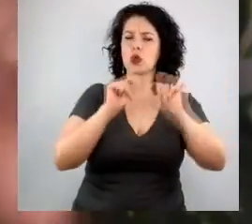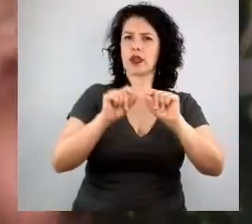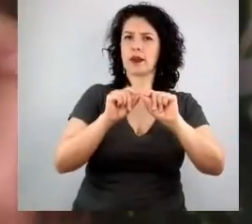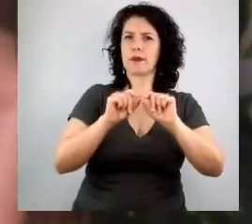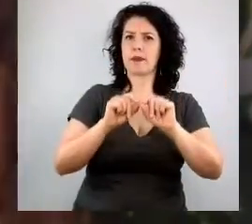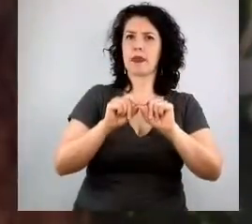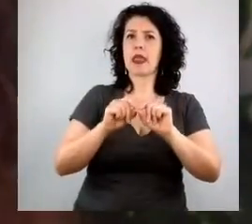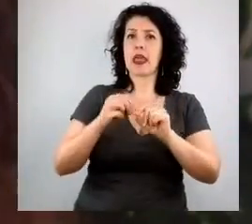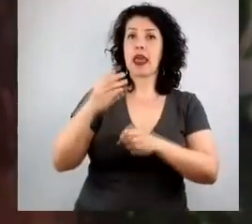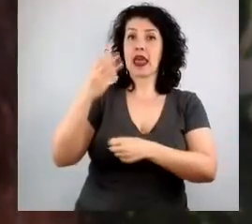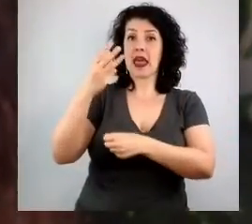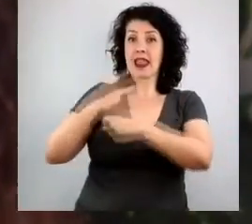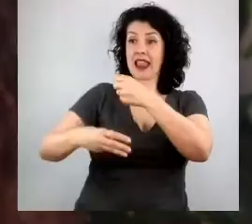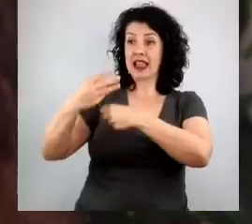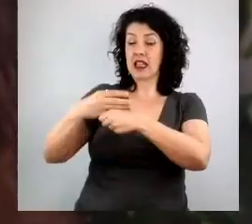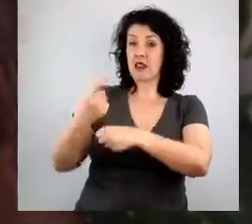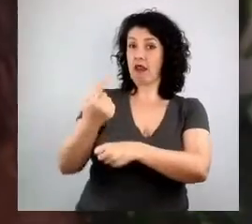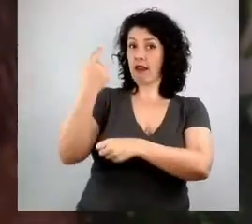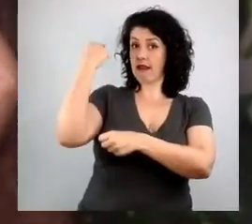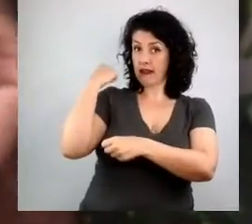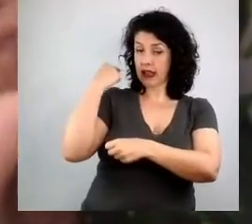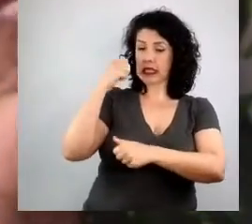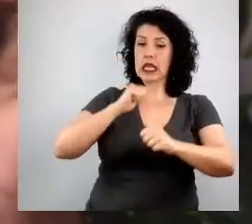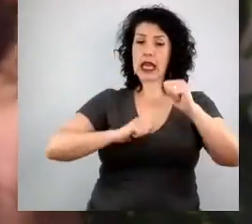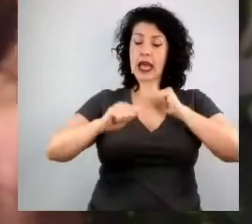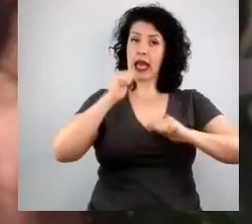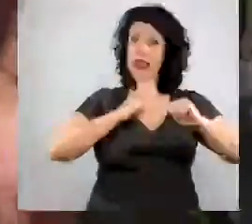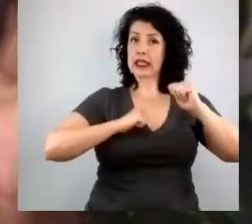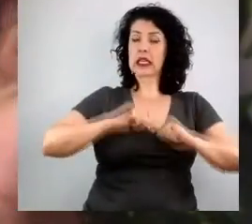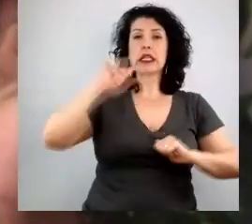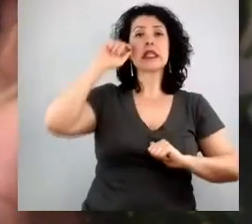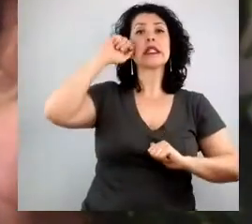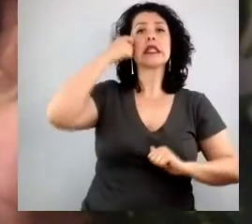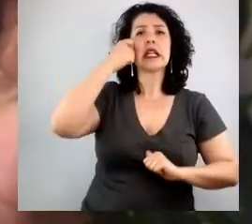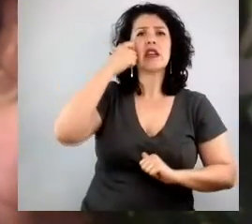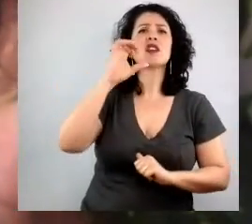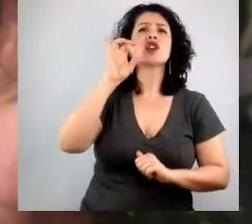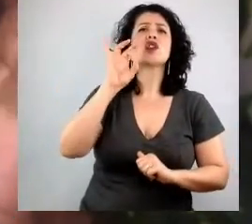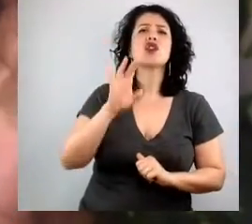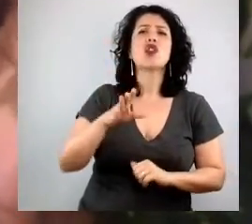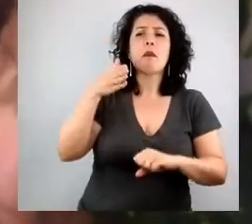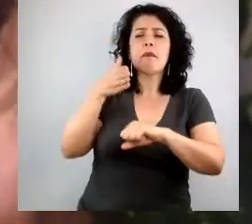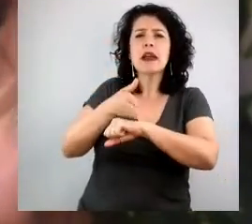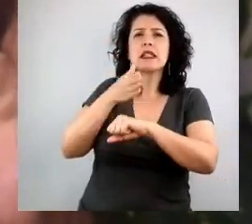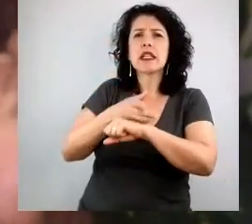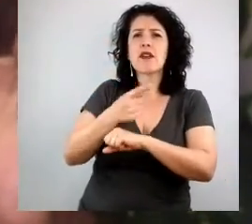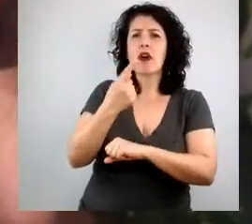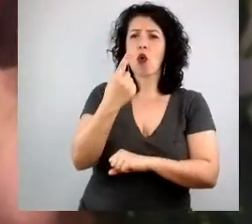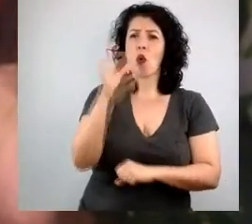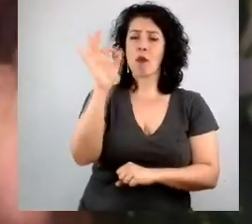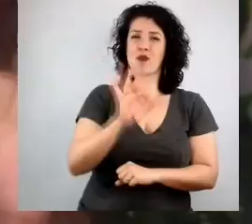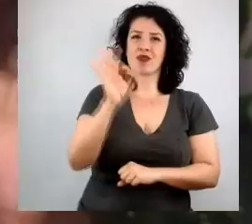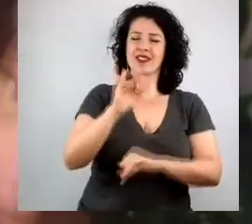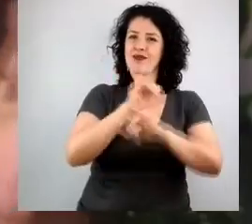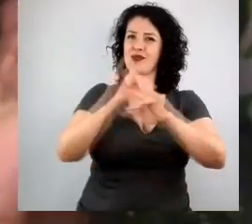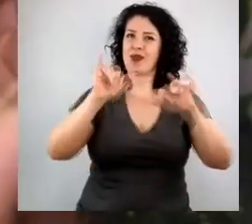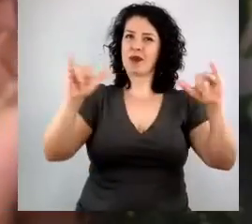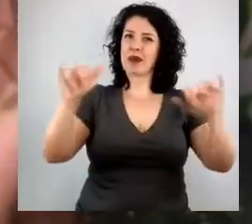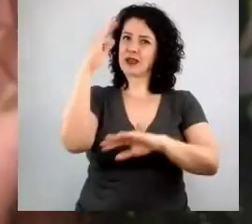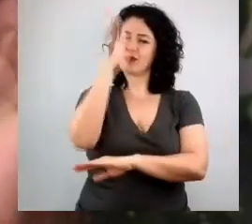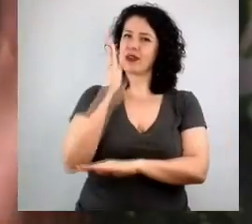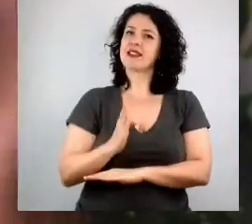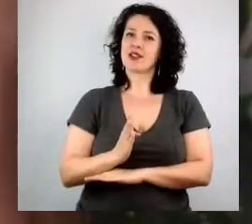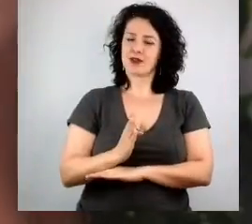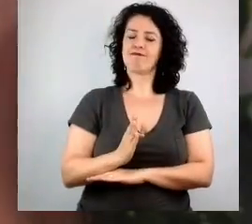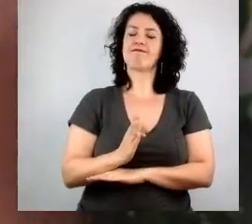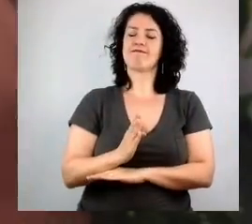estavam em apenas 1% das campanhas publicitárias no Brasil. Segundo o grupo de estudos da Universidade do